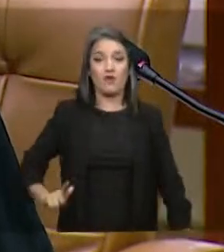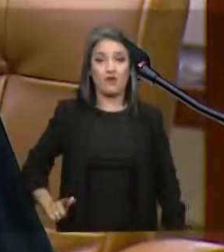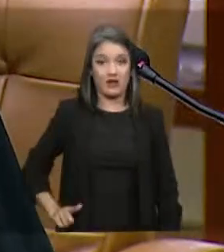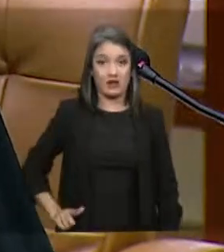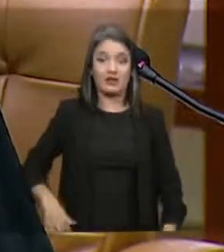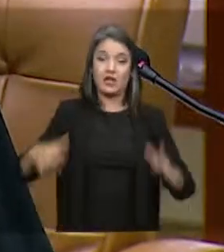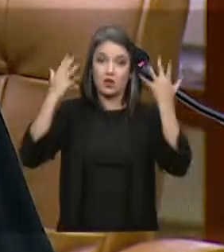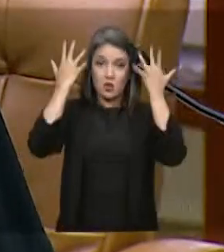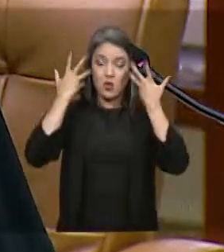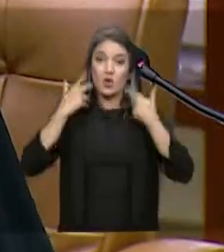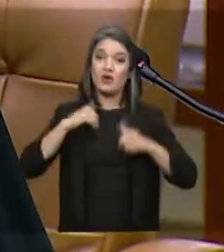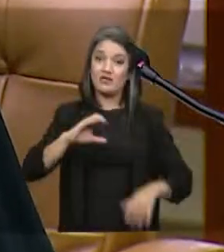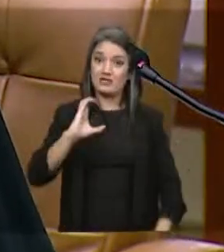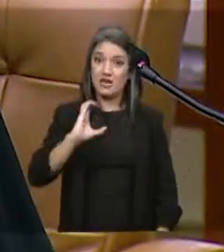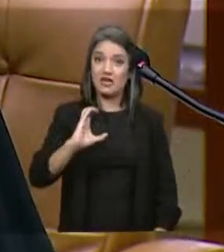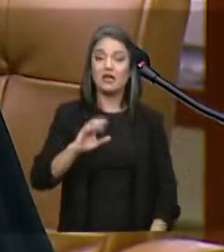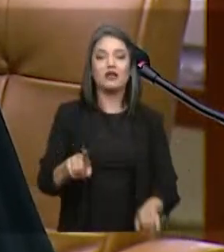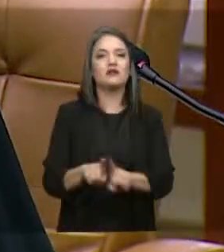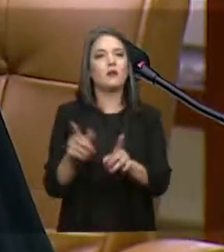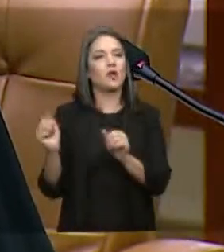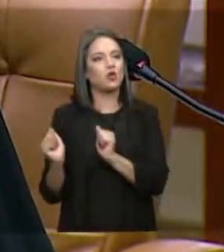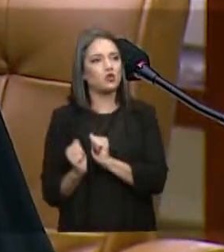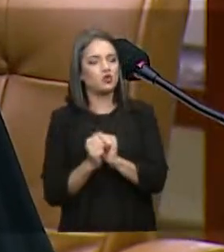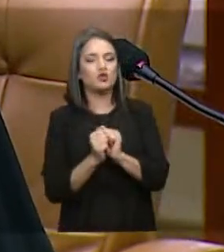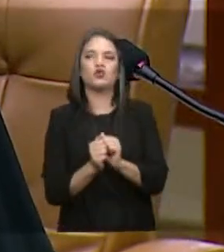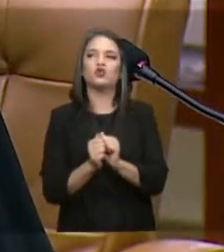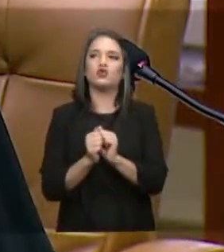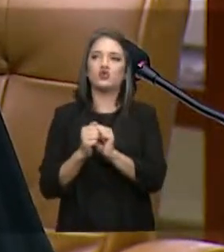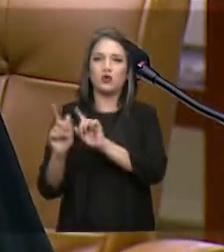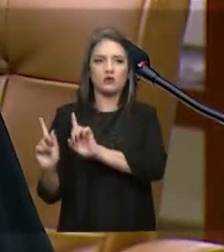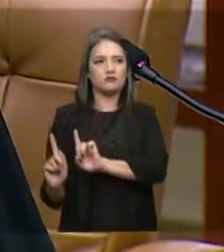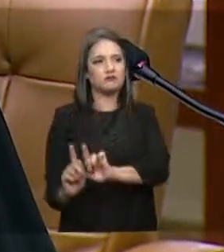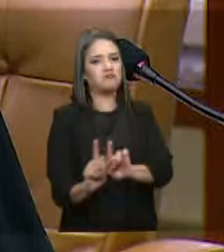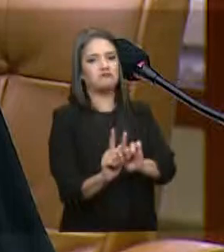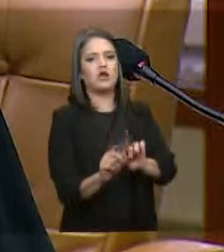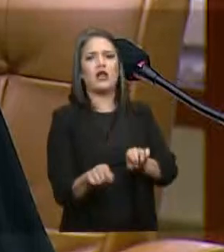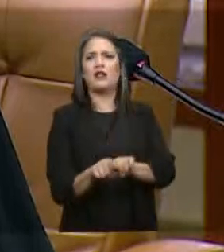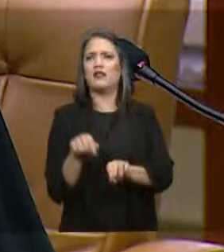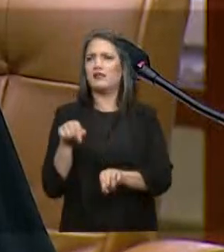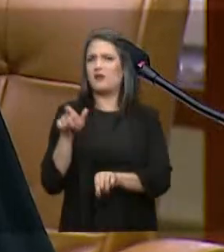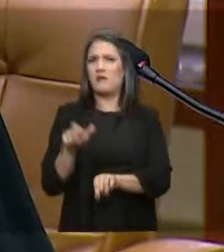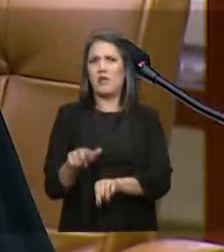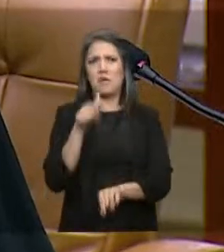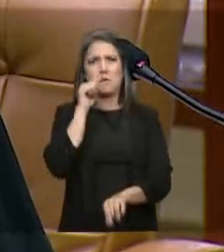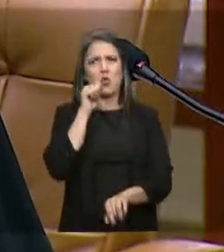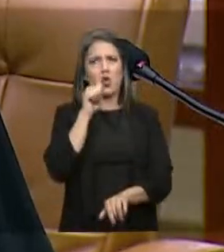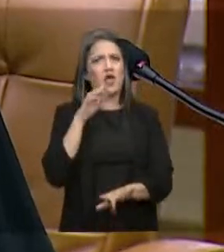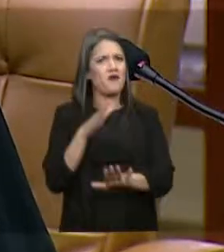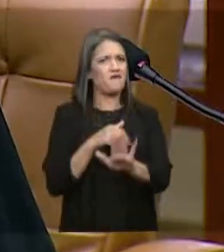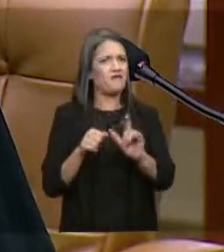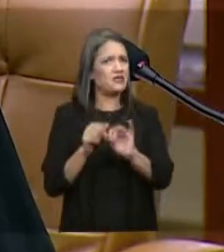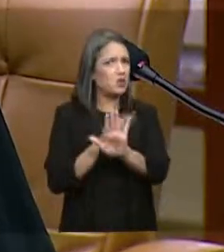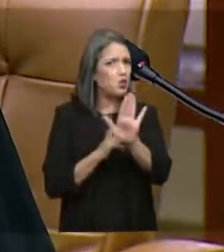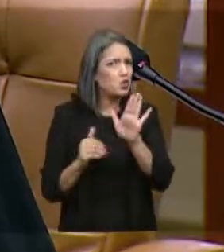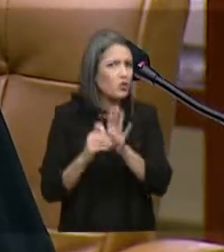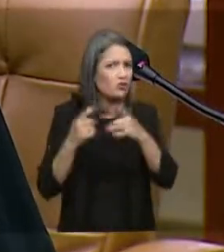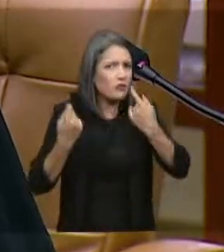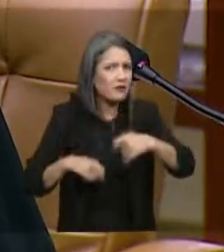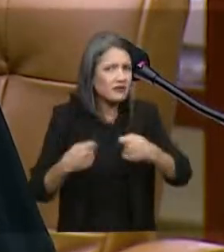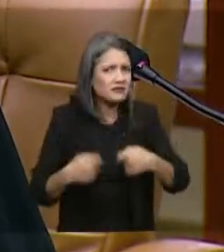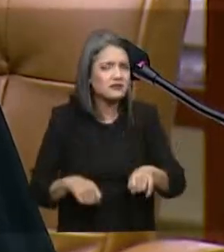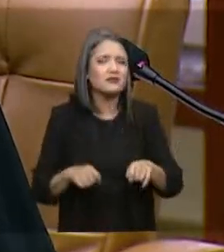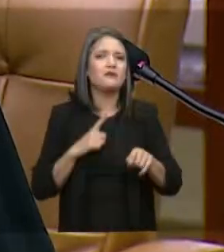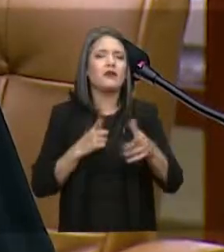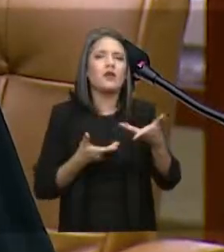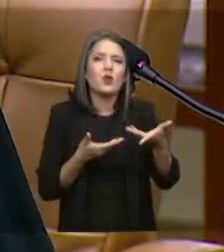Celina que nos acompanhou é também vem realizando todas as medidas é necessário é para